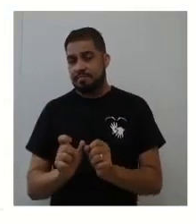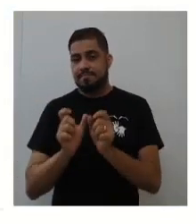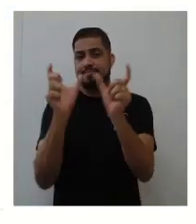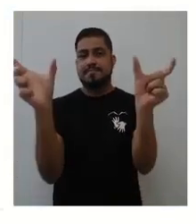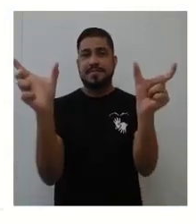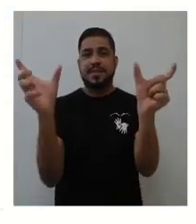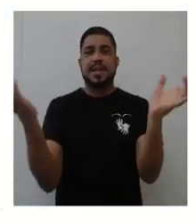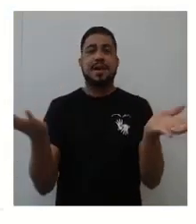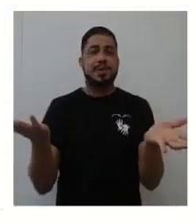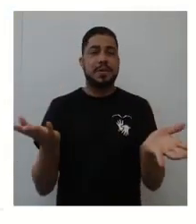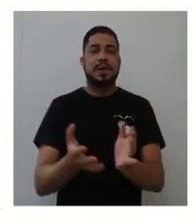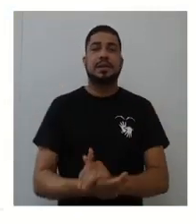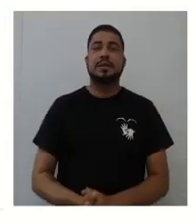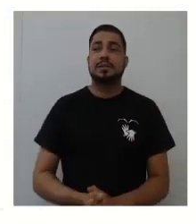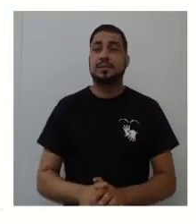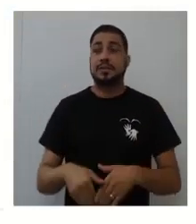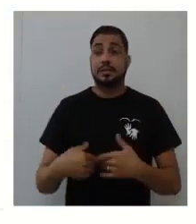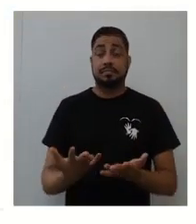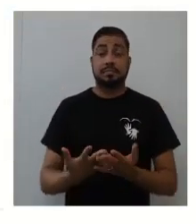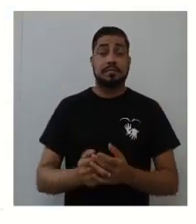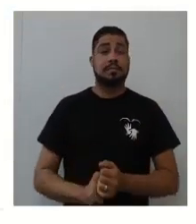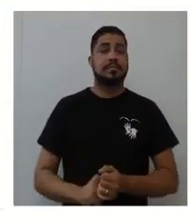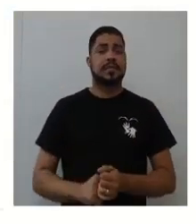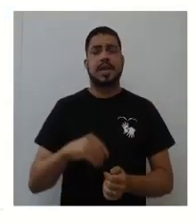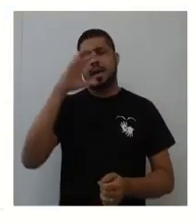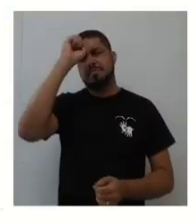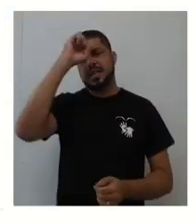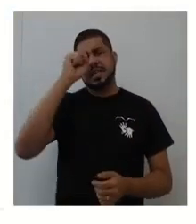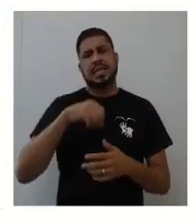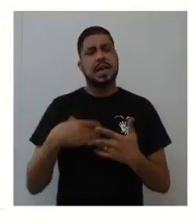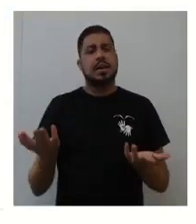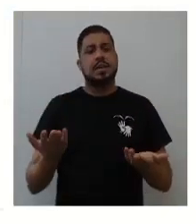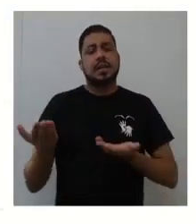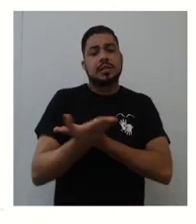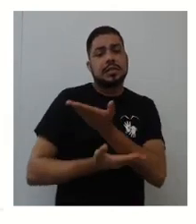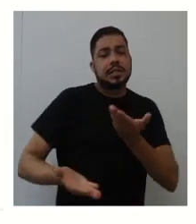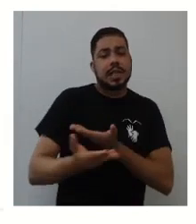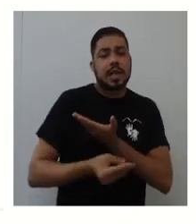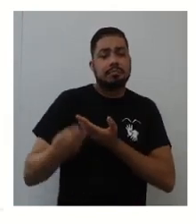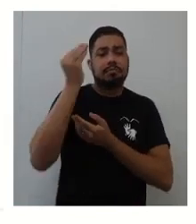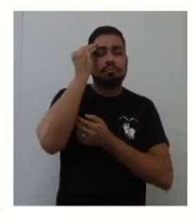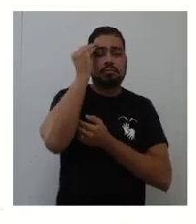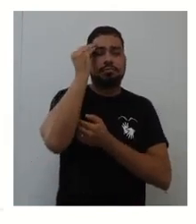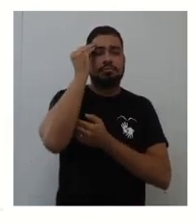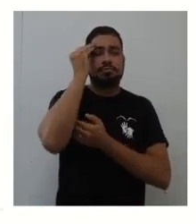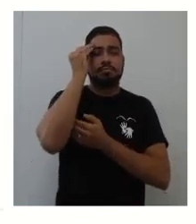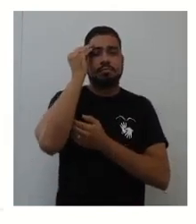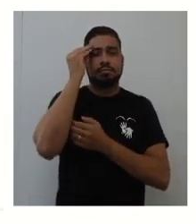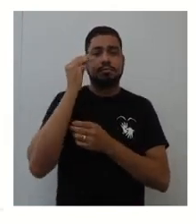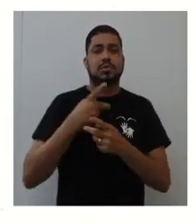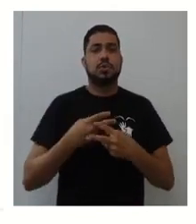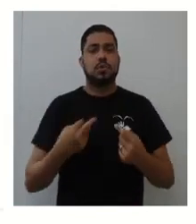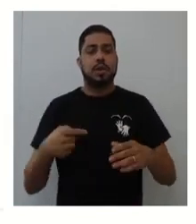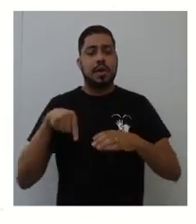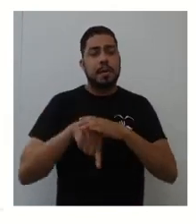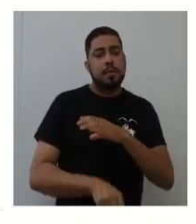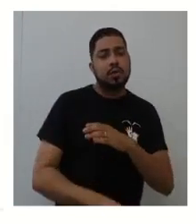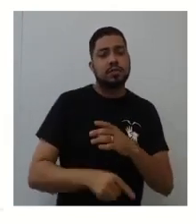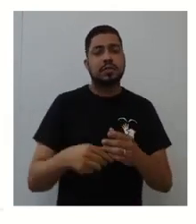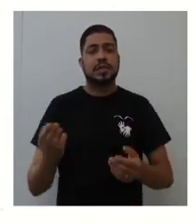Então, olha só. Aprender nada mais é do que assimilar mentalmente, abarcar com